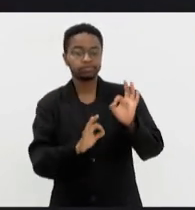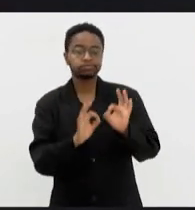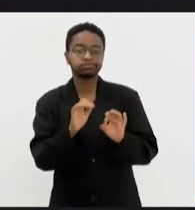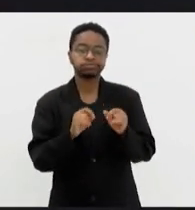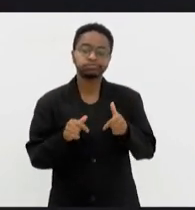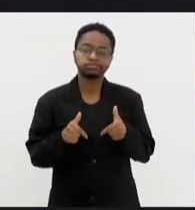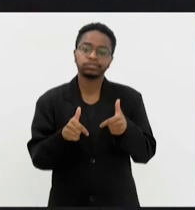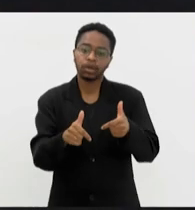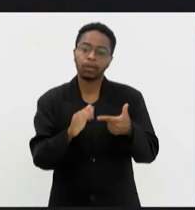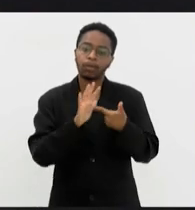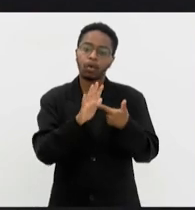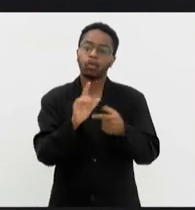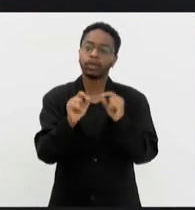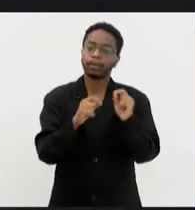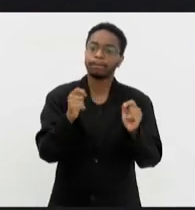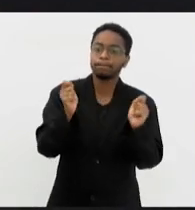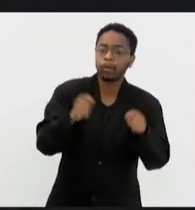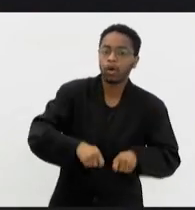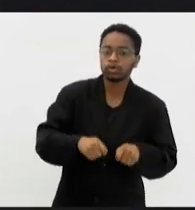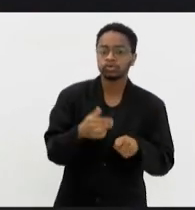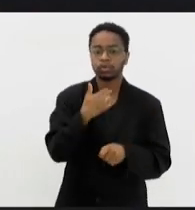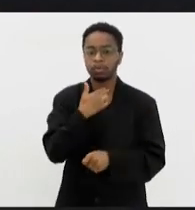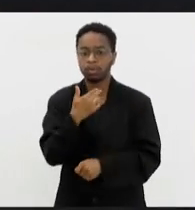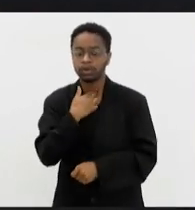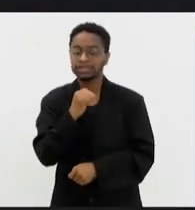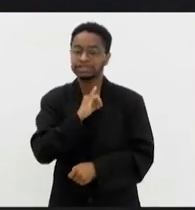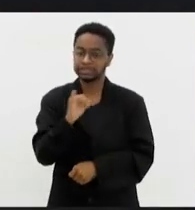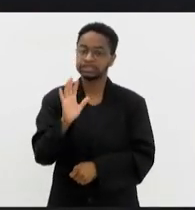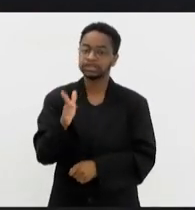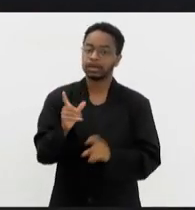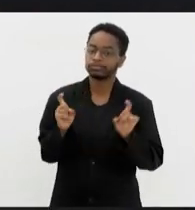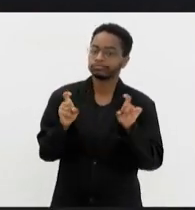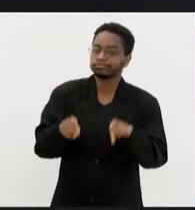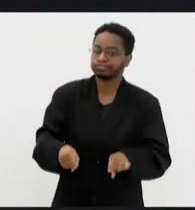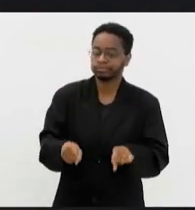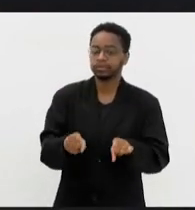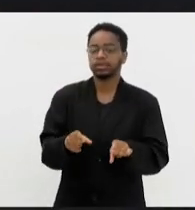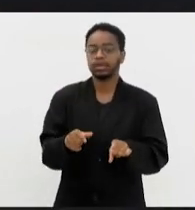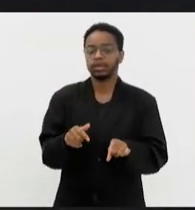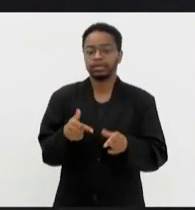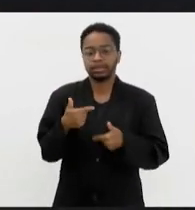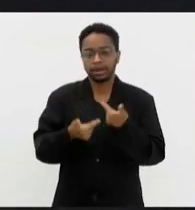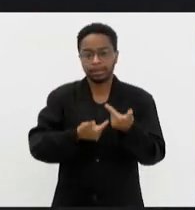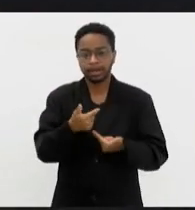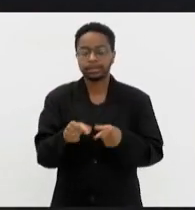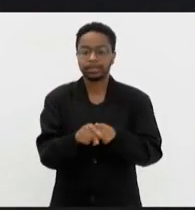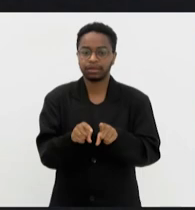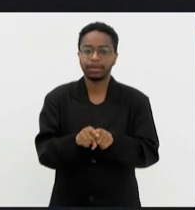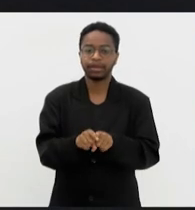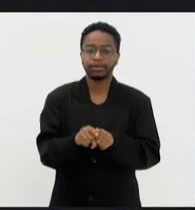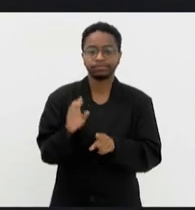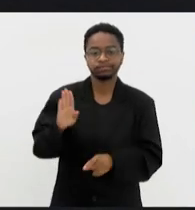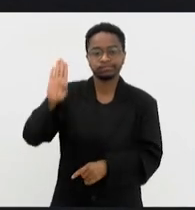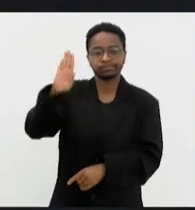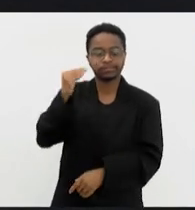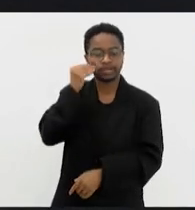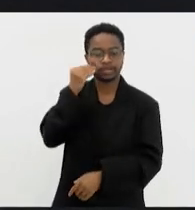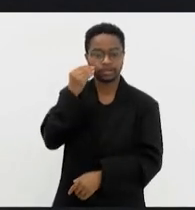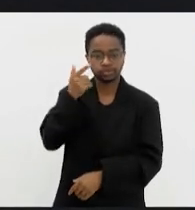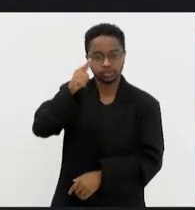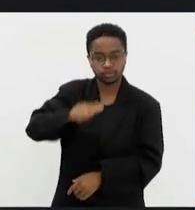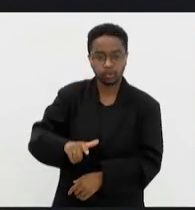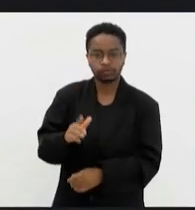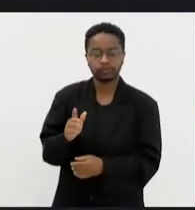que pode e o que não pode, aqueles que já são titulares de cargos eletivos e que estão concorrendo à reeleição. Temos